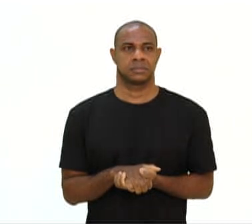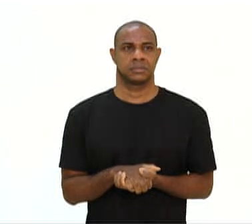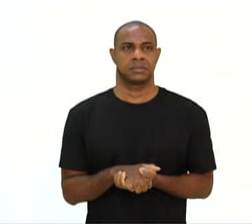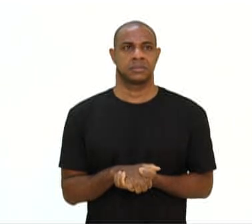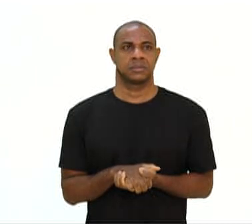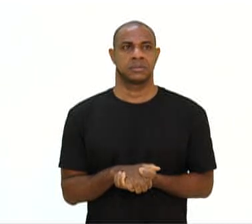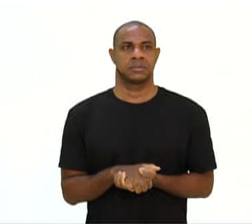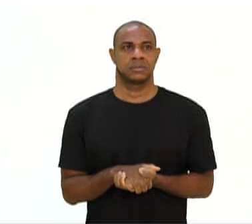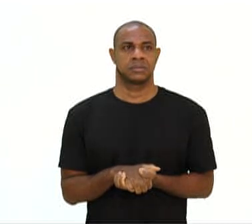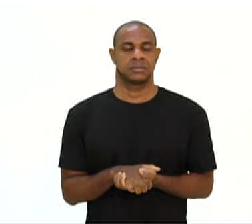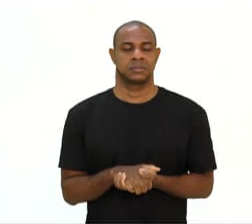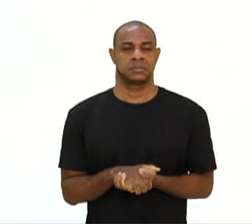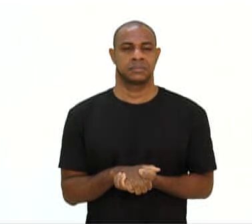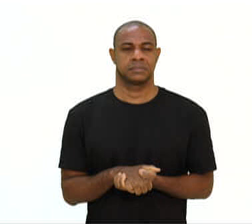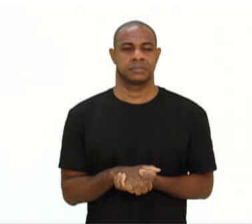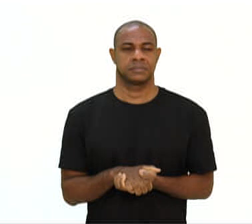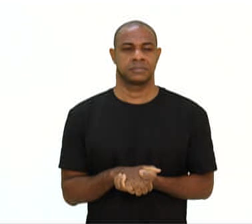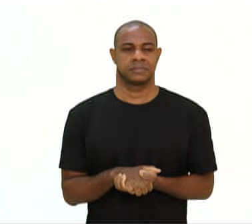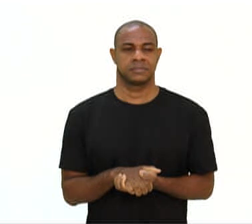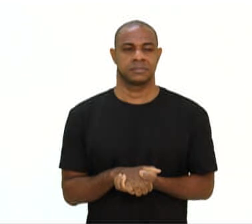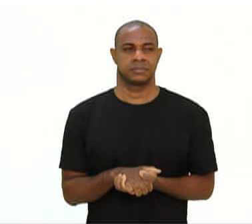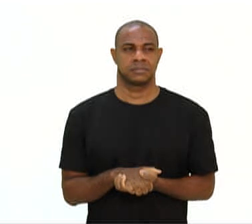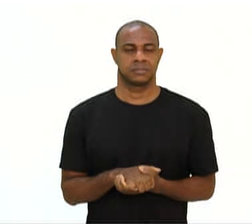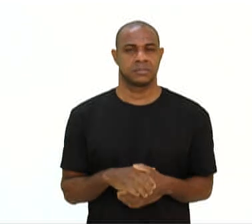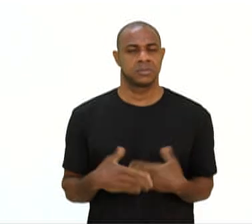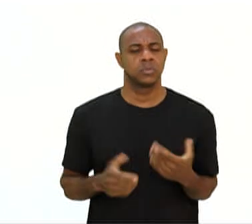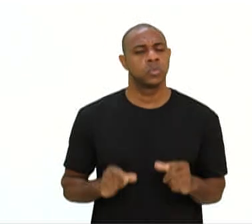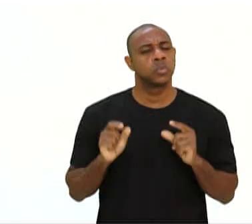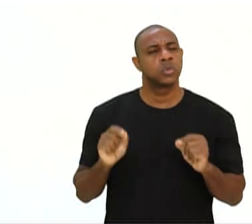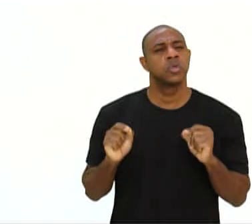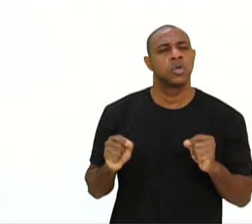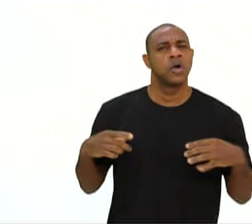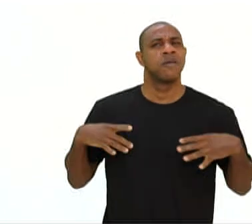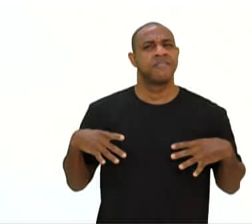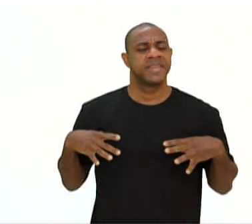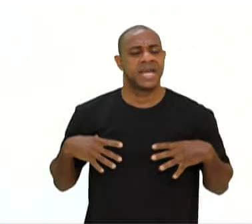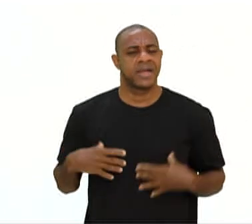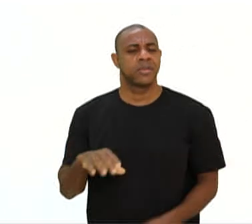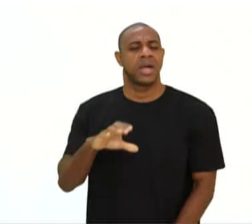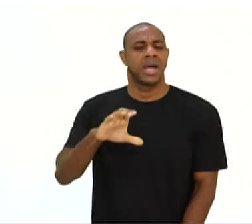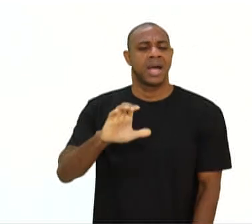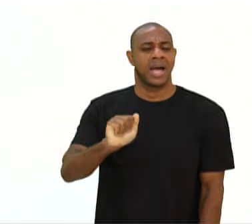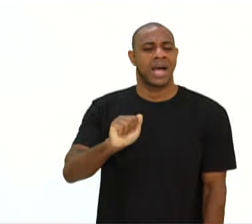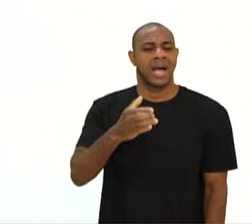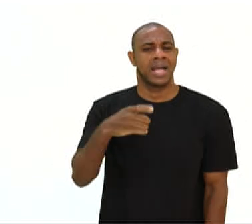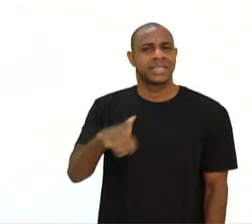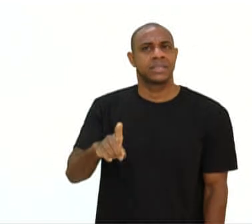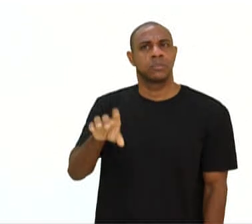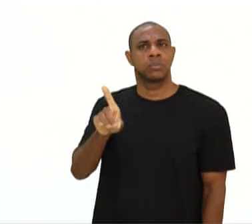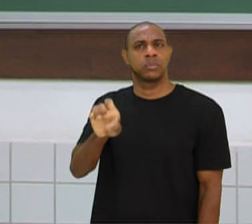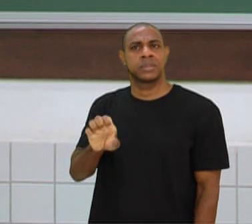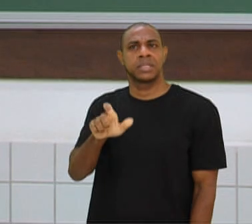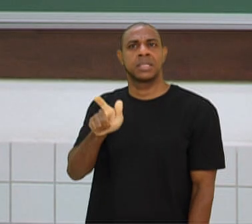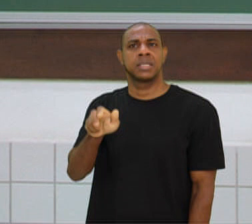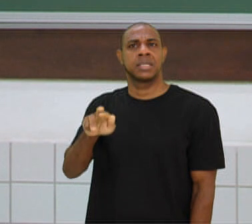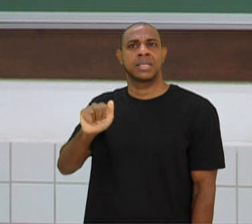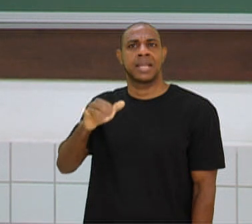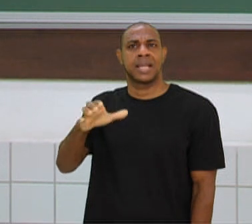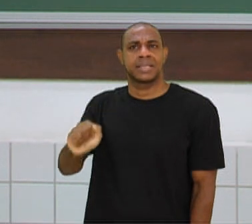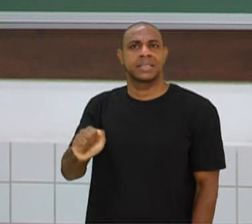celebrations remains Thanksgiving's dinner. Então, o que é o feriado de Ação de Graças? Primeiro, é um feriado